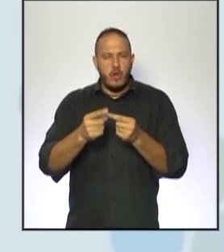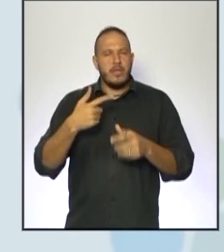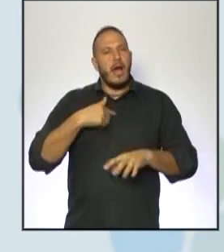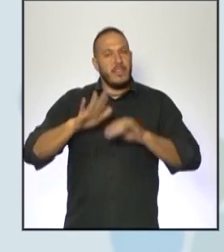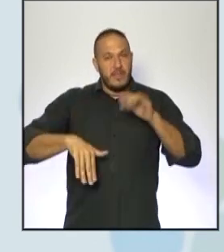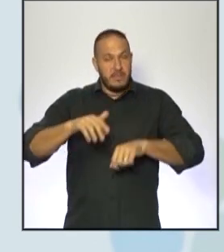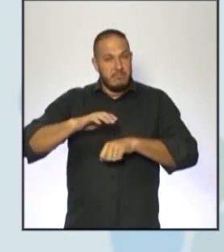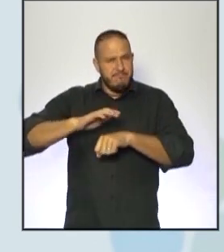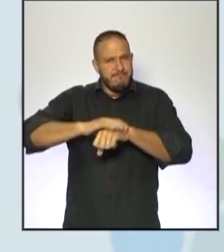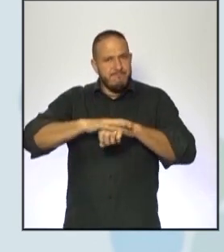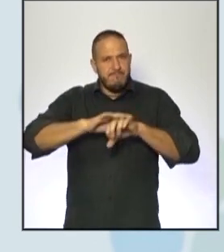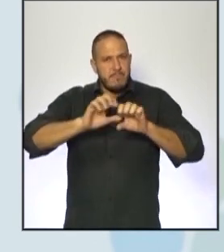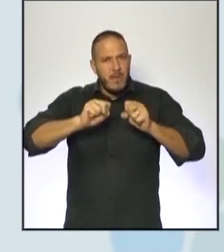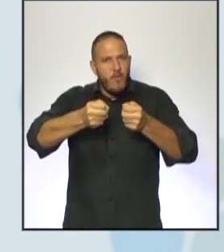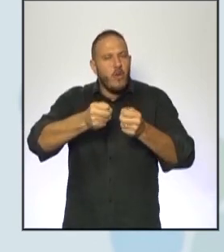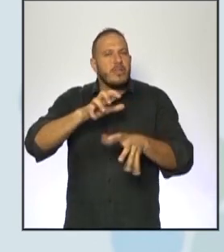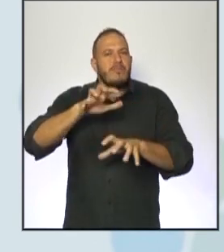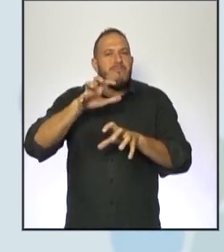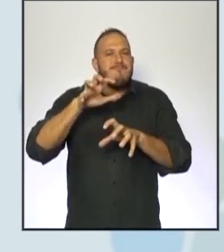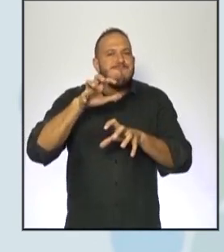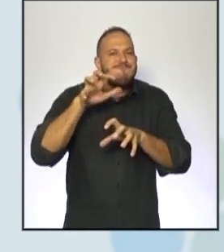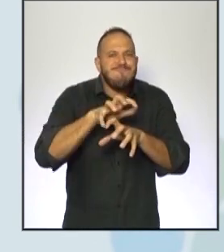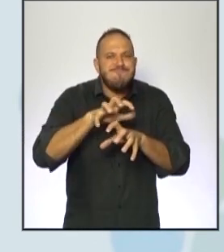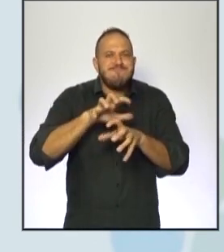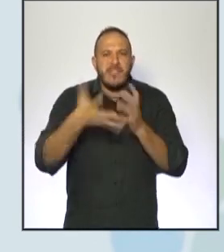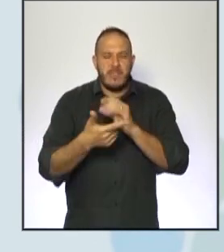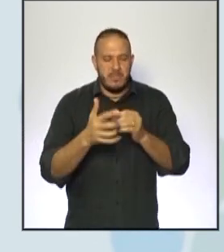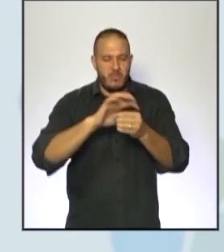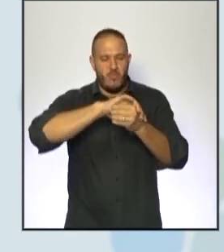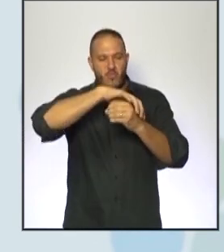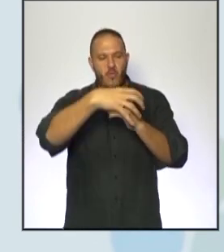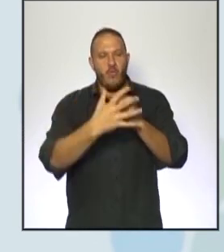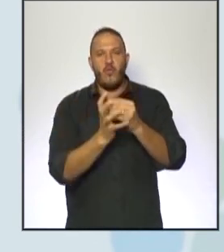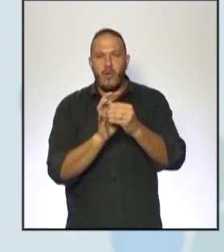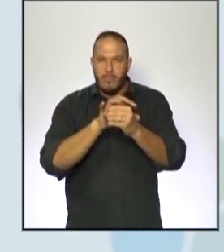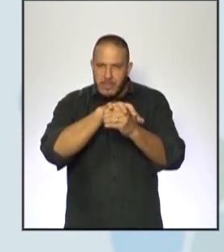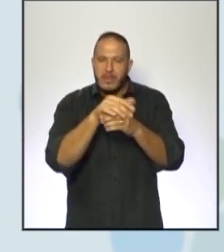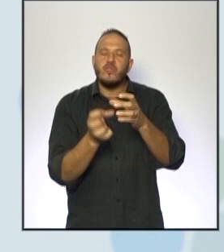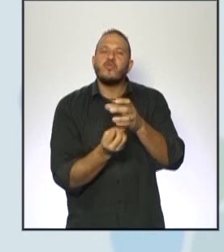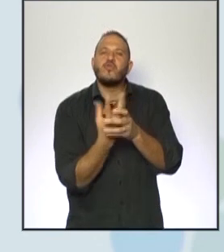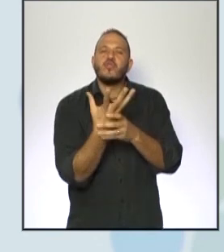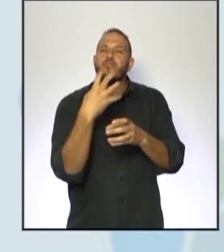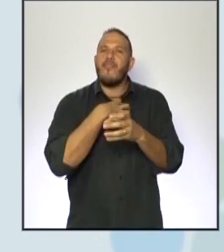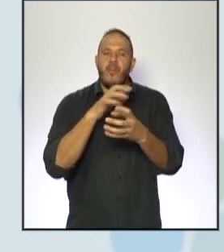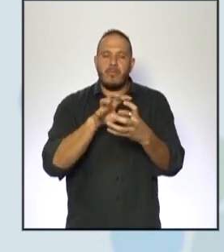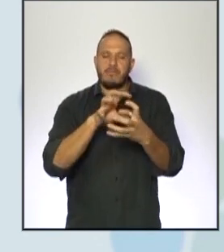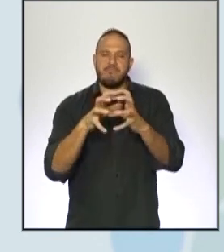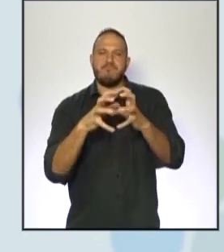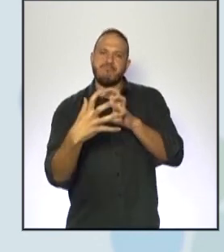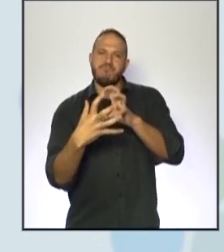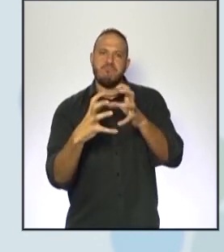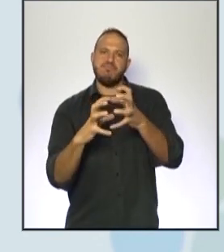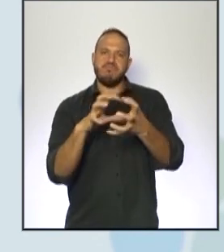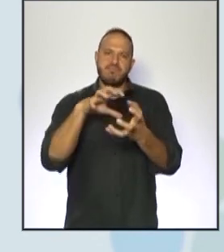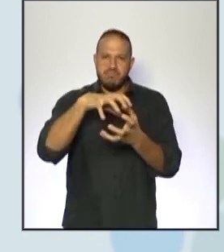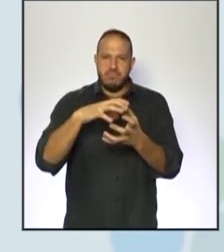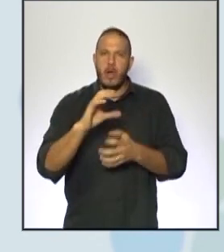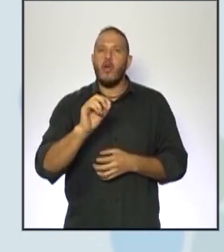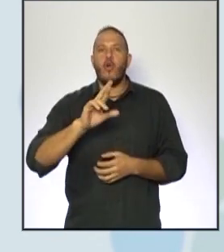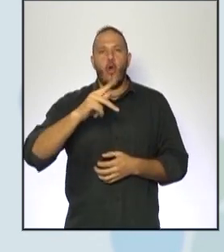da ação que é aplicada a um corpo, surge uma forma de reação em um